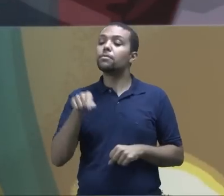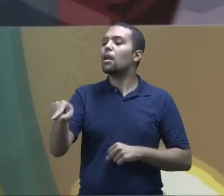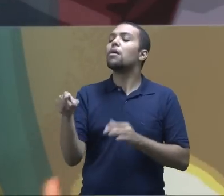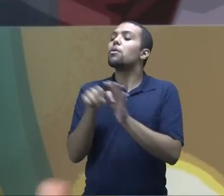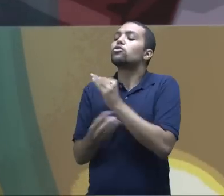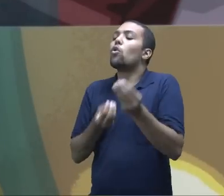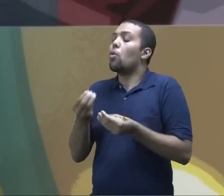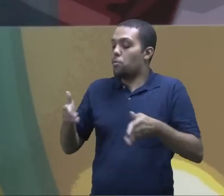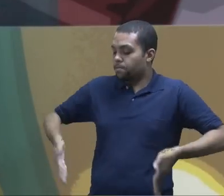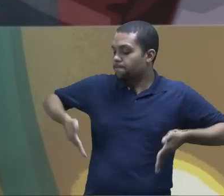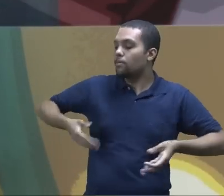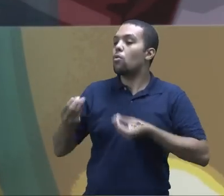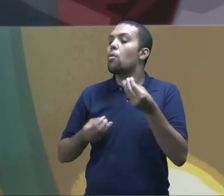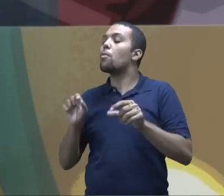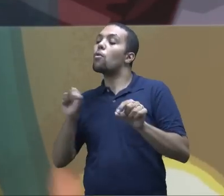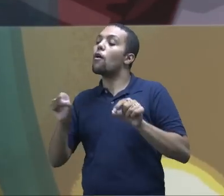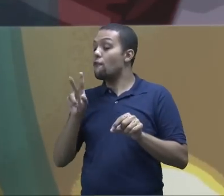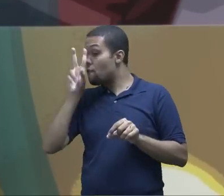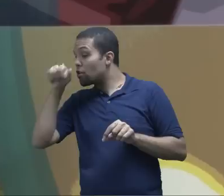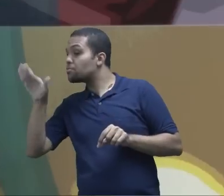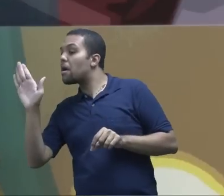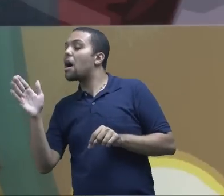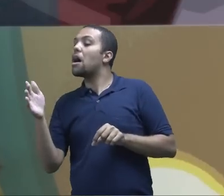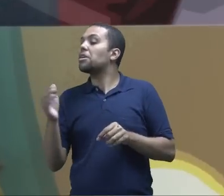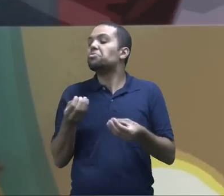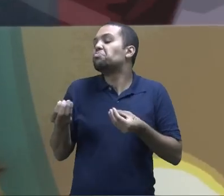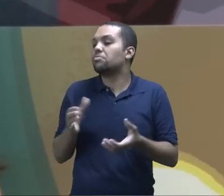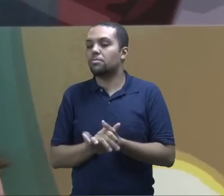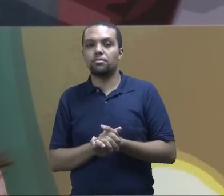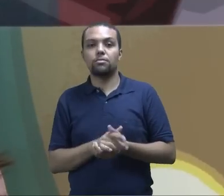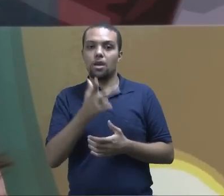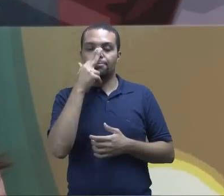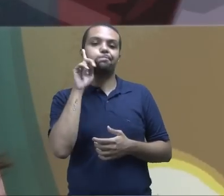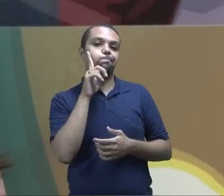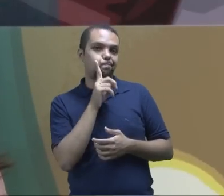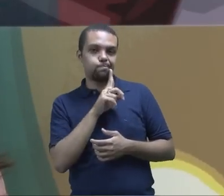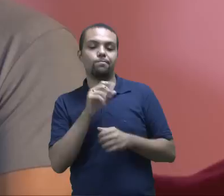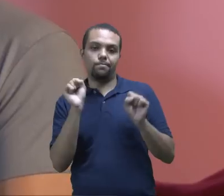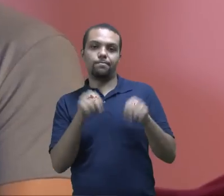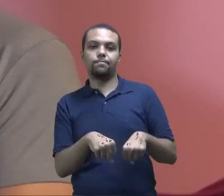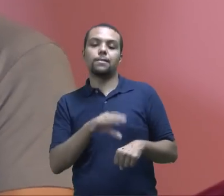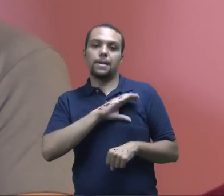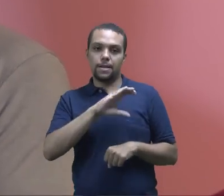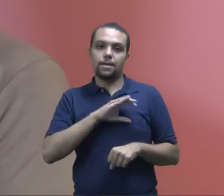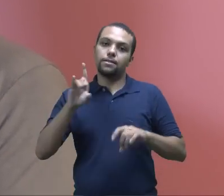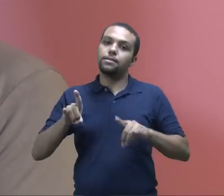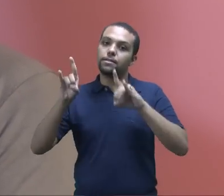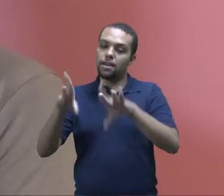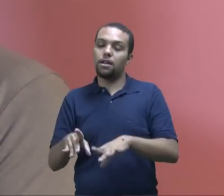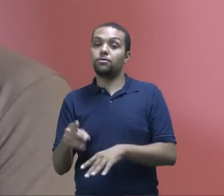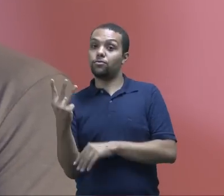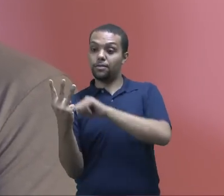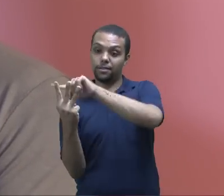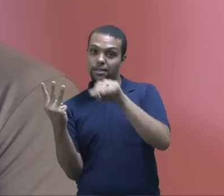a seleção? Como é que o Brasil está em relação aos outros? Qual que é mais forte, o país mais forte? É, eu acho que Estados Unidos, o